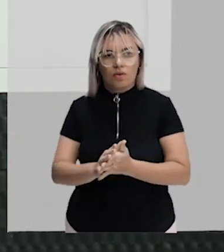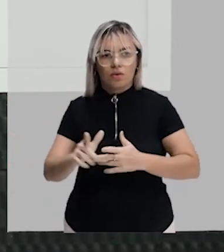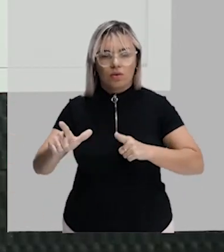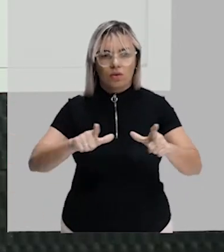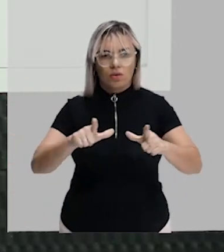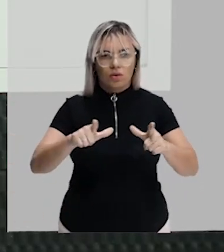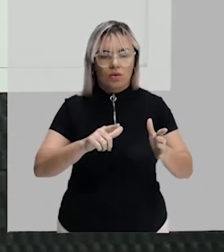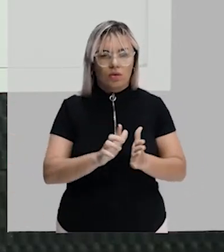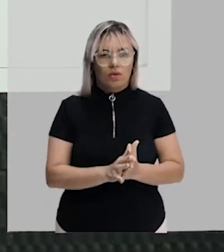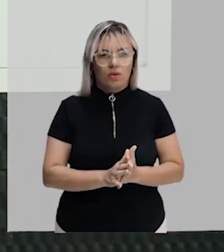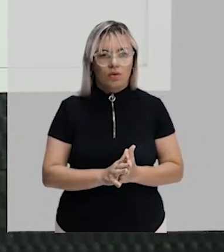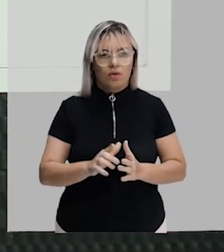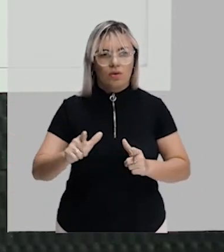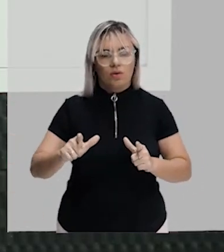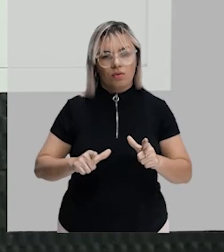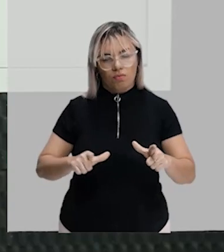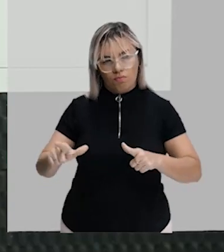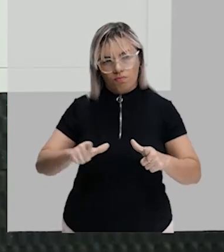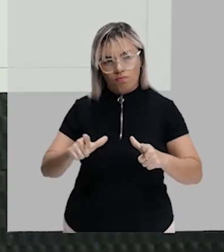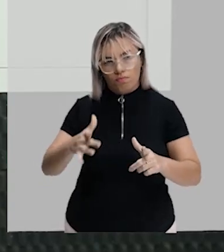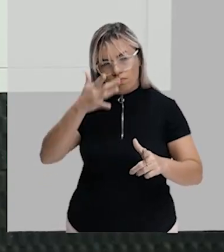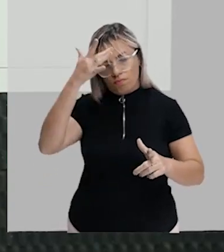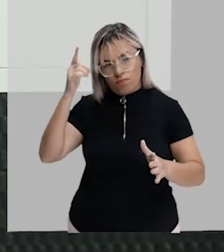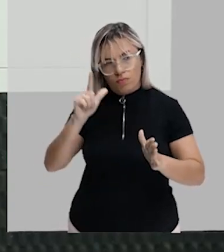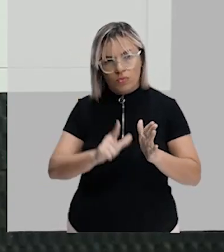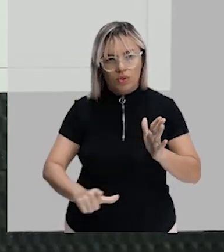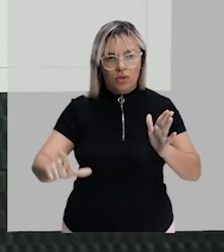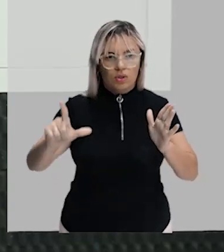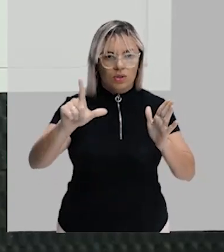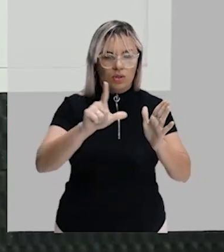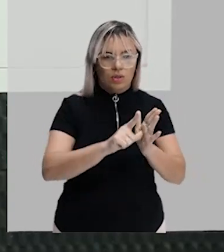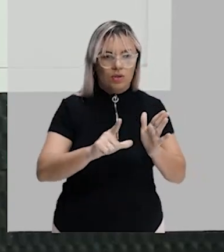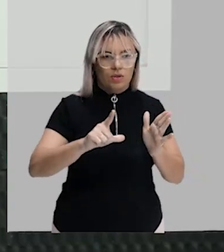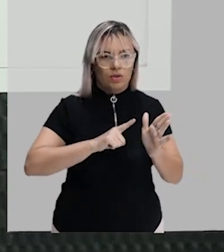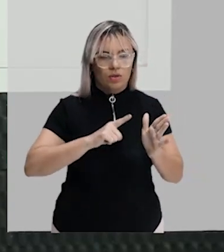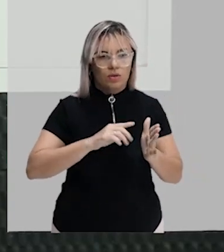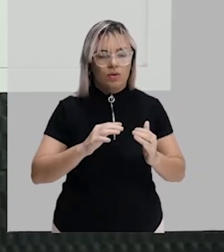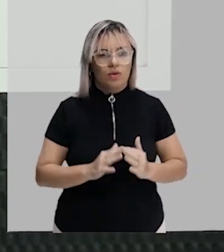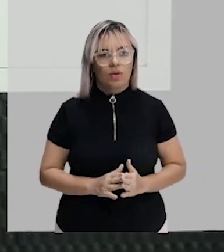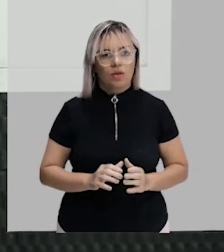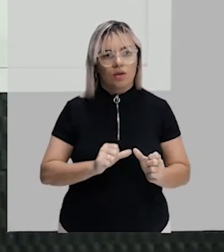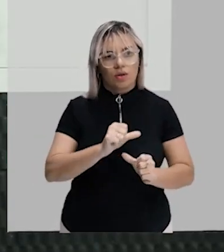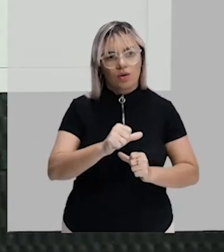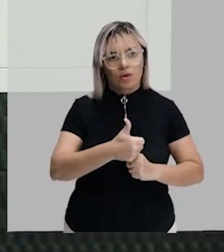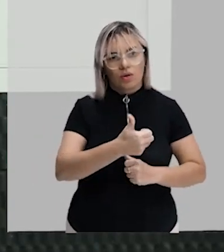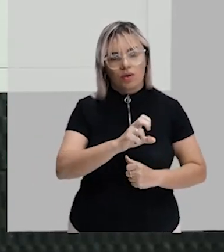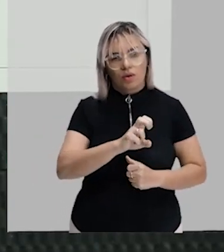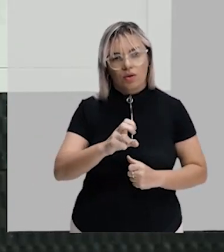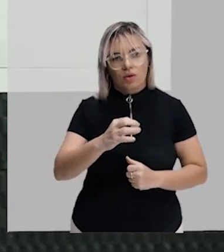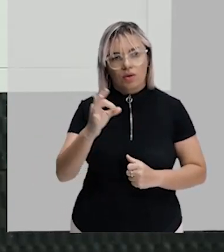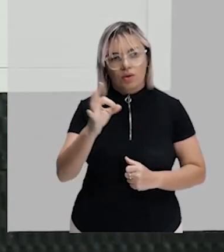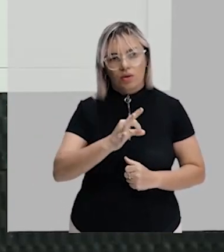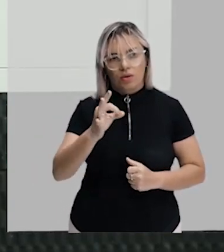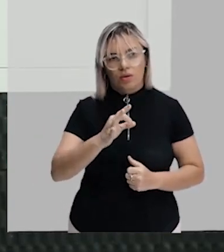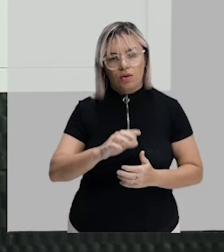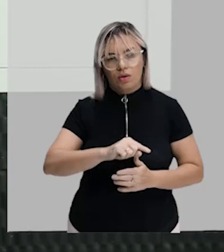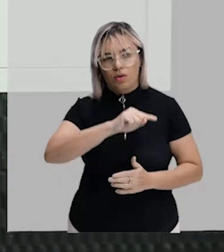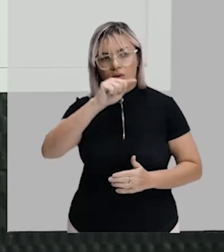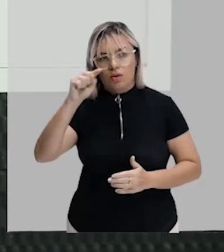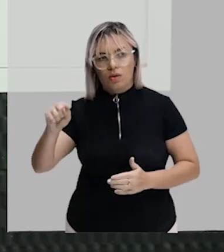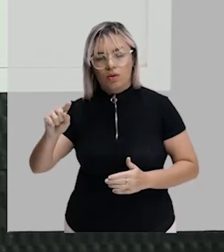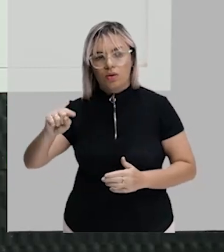de uma loja receberam um reajuste de 15% e passaram a receber